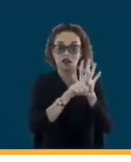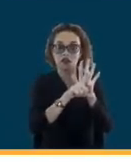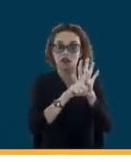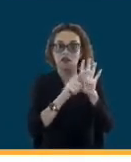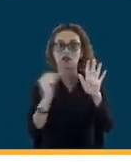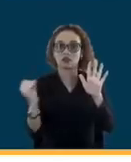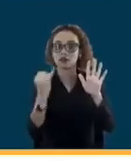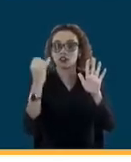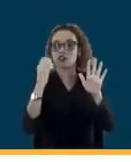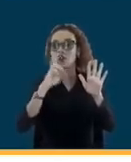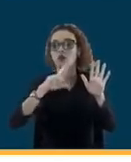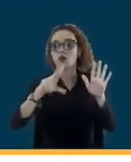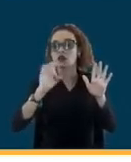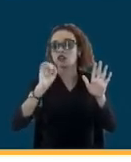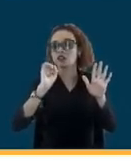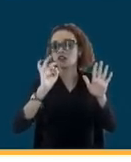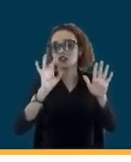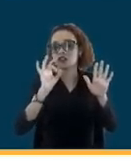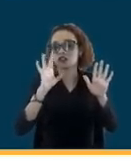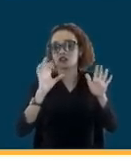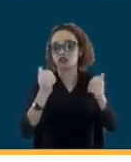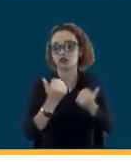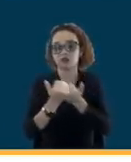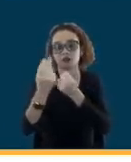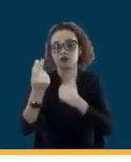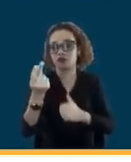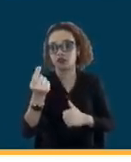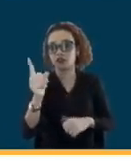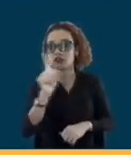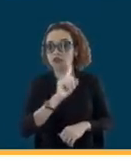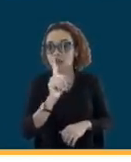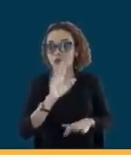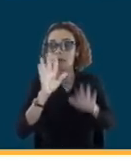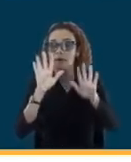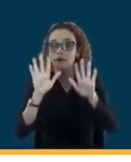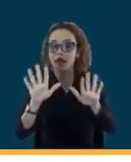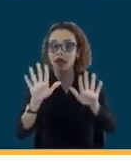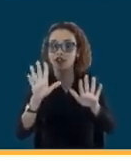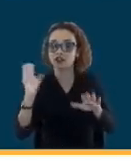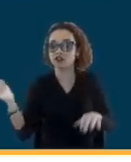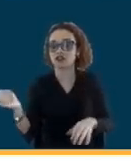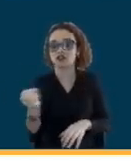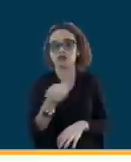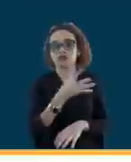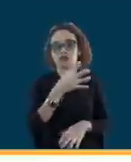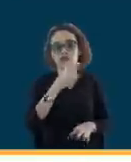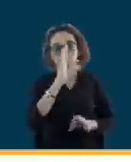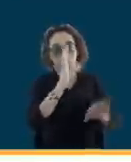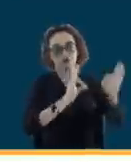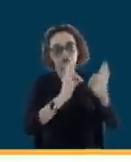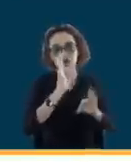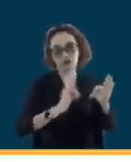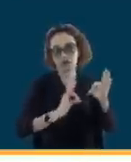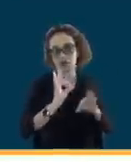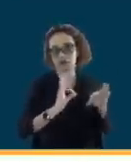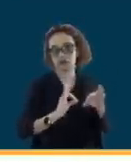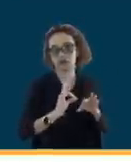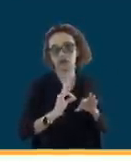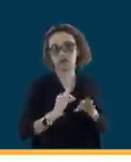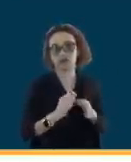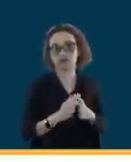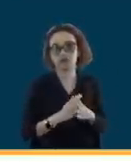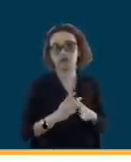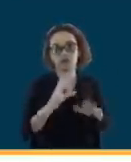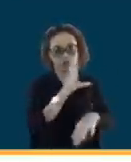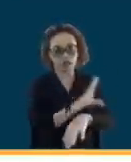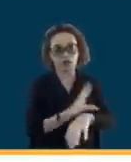socorro financeiro, mas que tenhamos como legado uma nova reestruturação, uma nova organização da